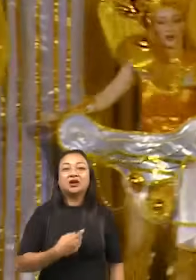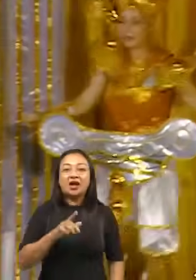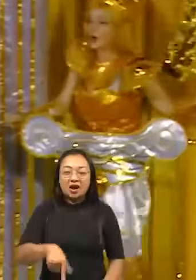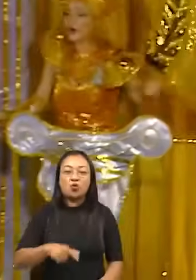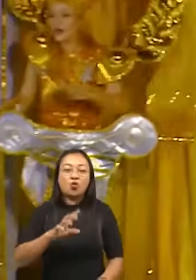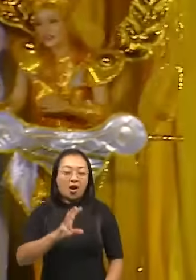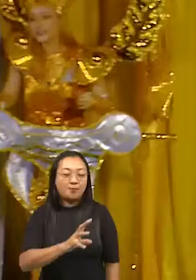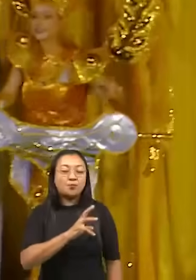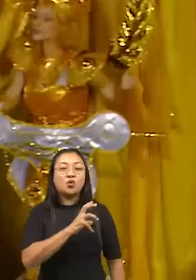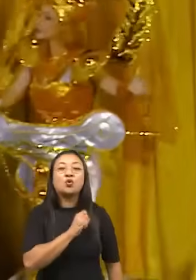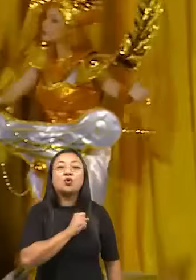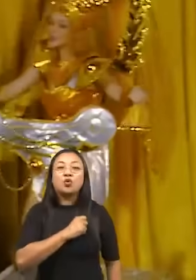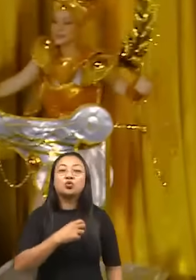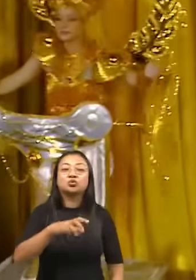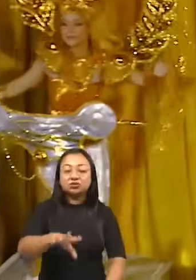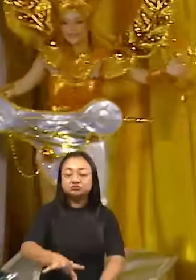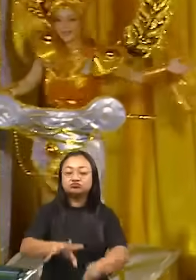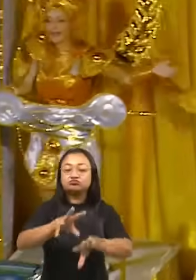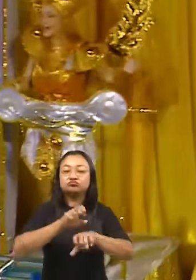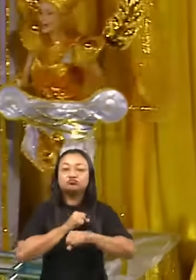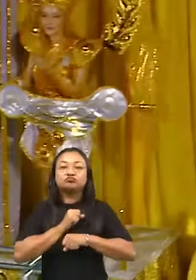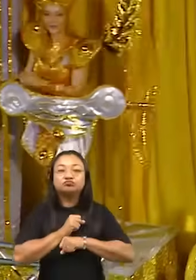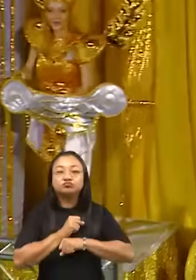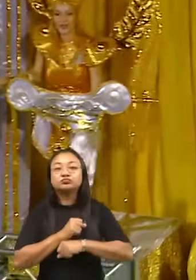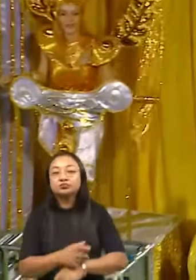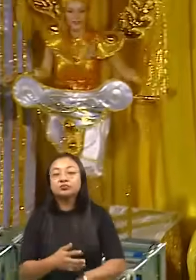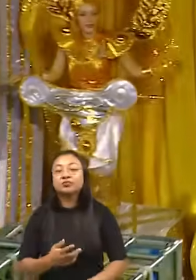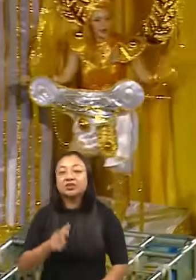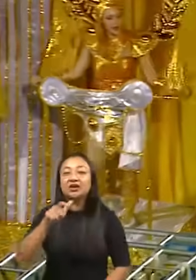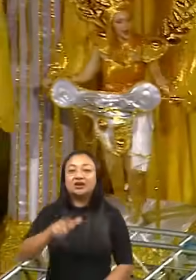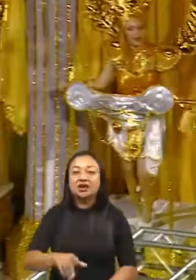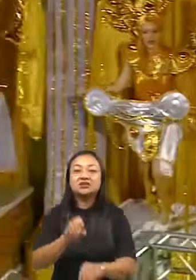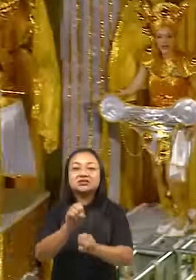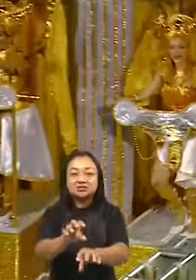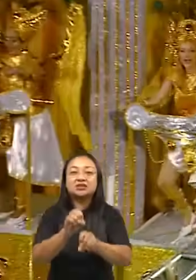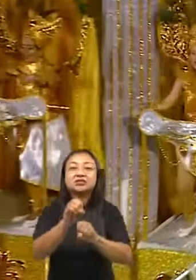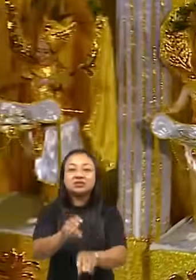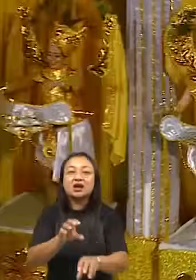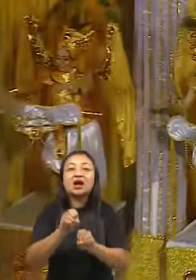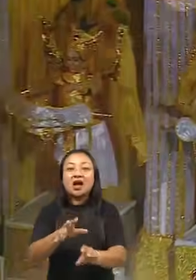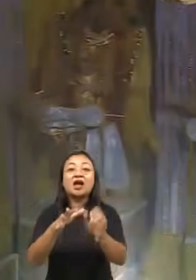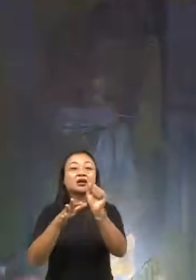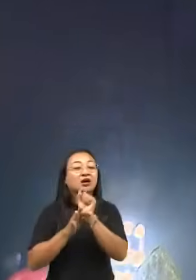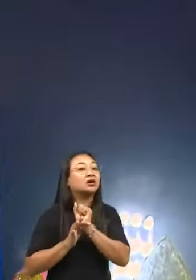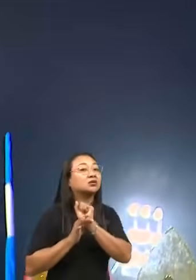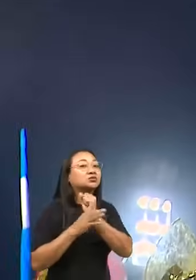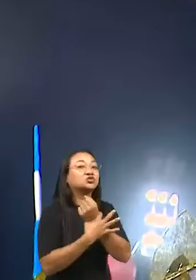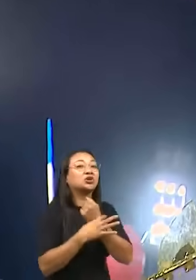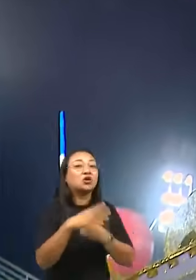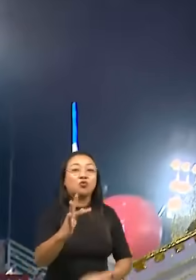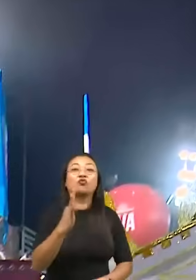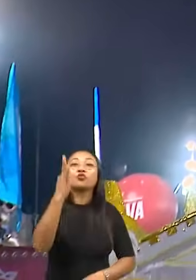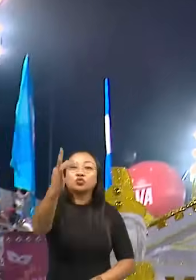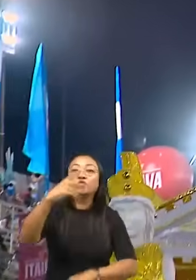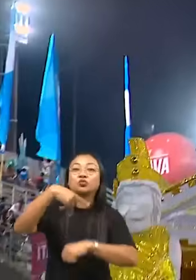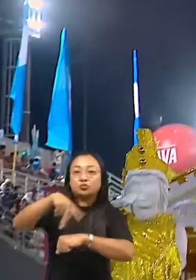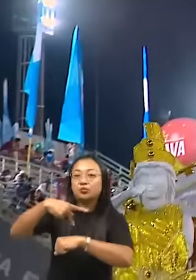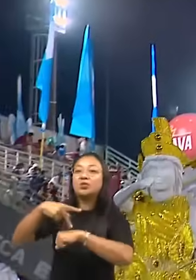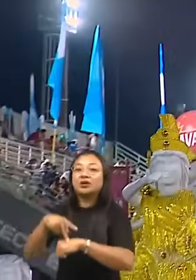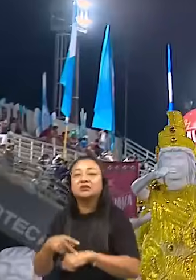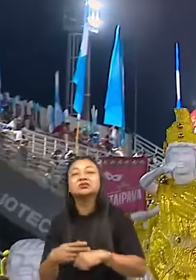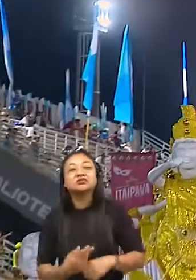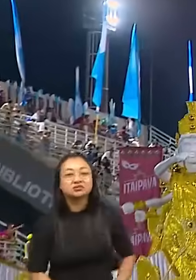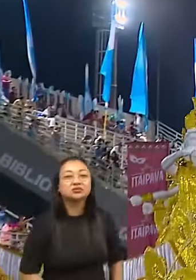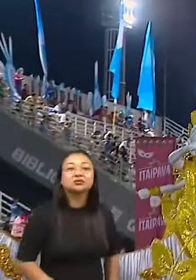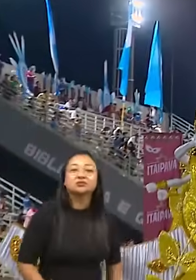o amor que nos inspira, que ensinar é garantir o futuro da nação.